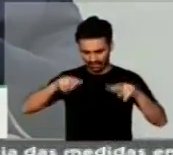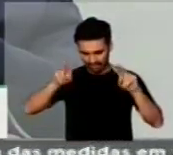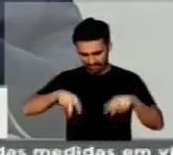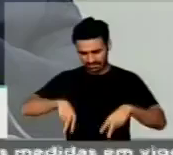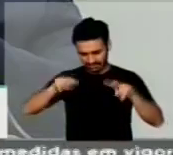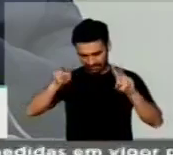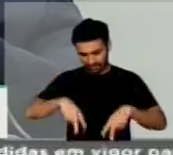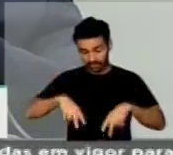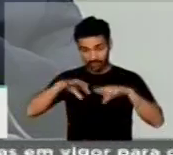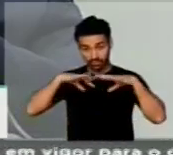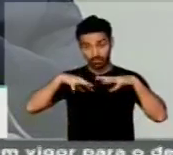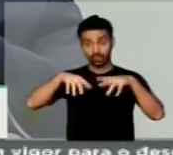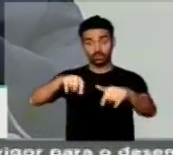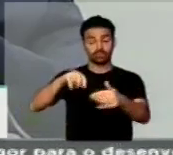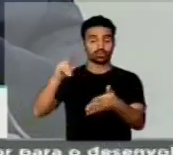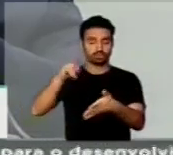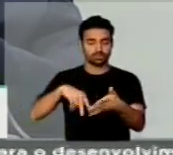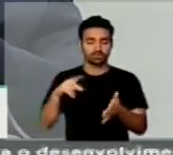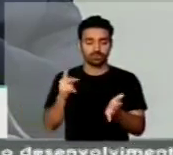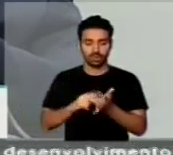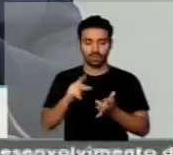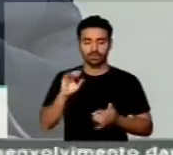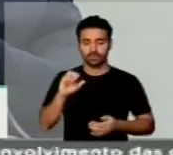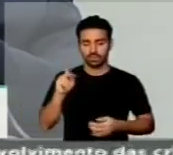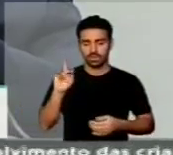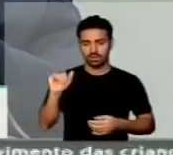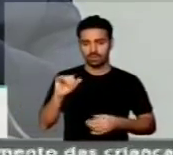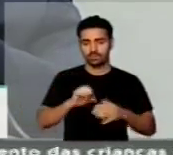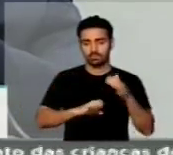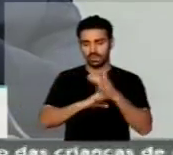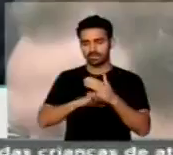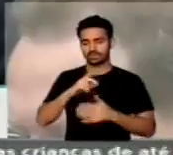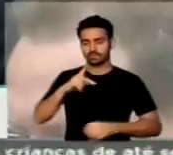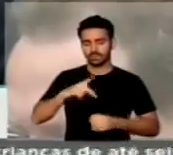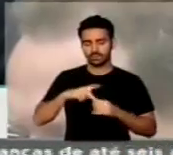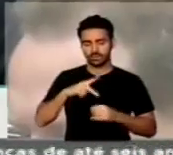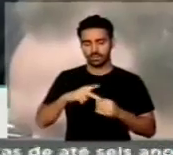que foi disponibilizado para a CPI da Petrobras aqui.